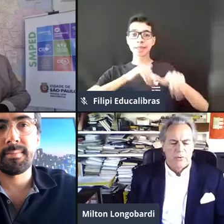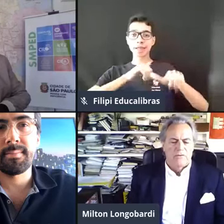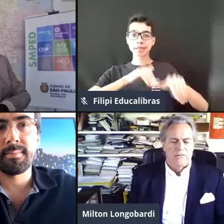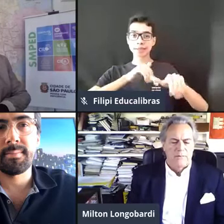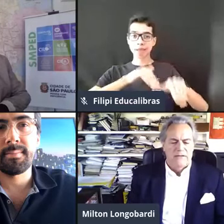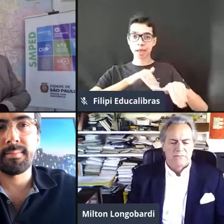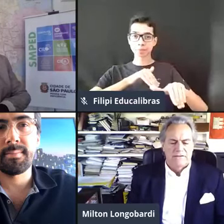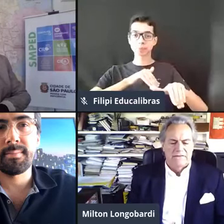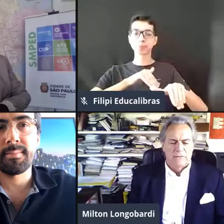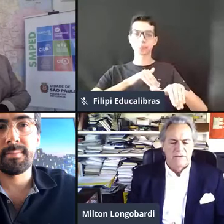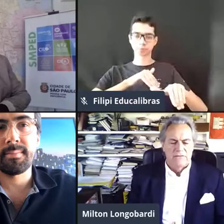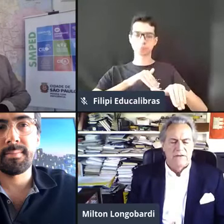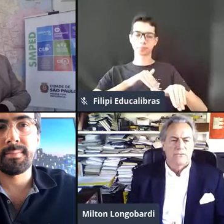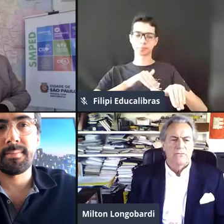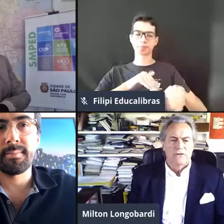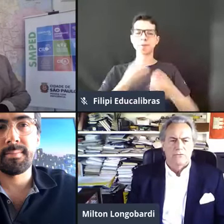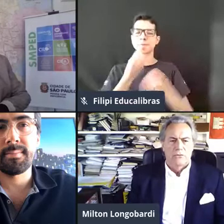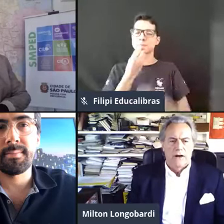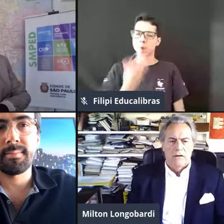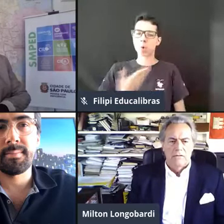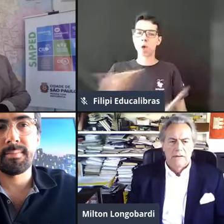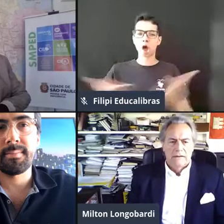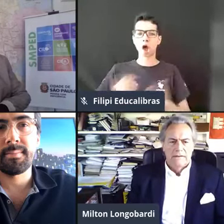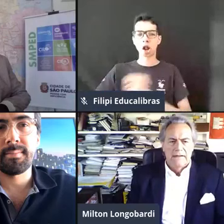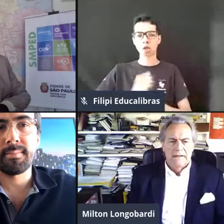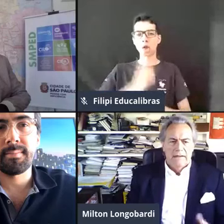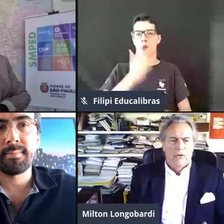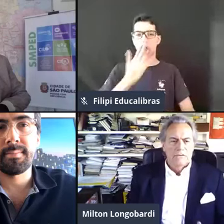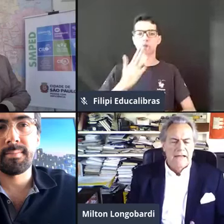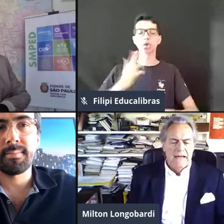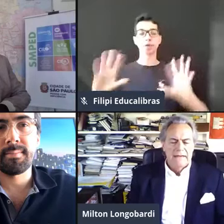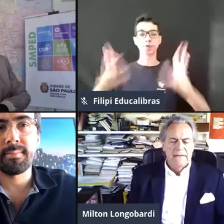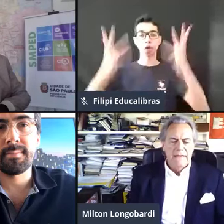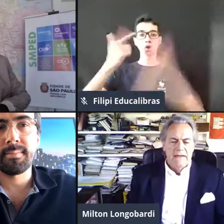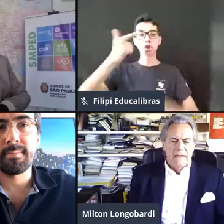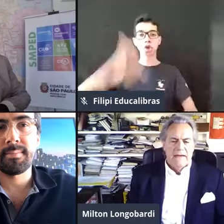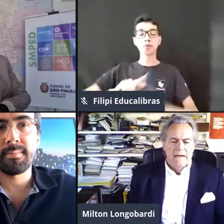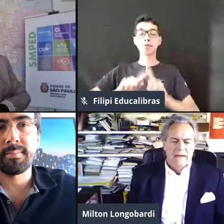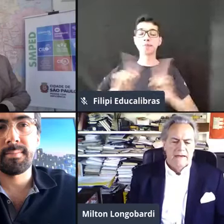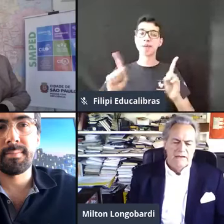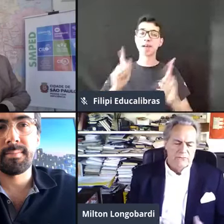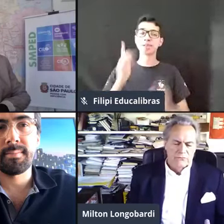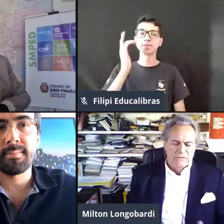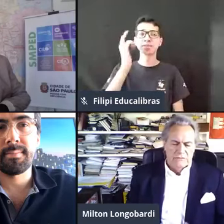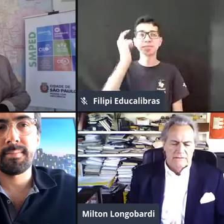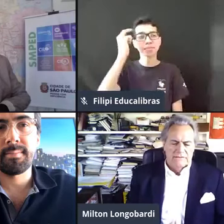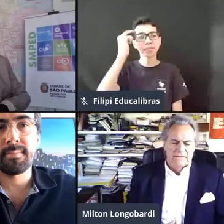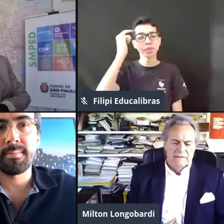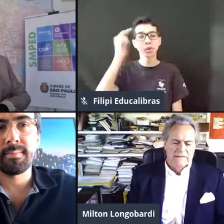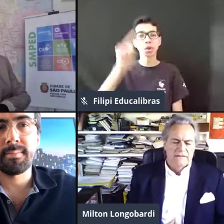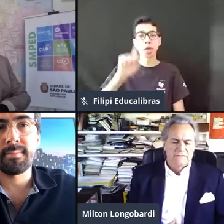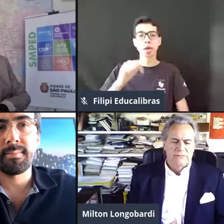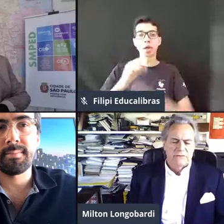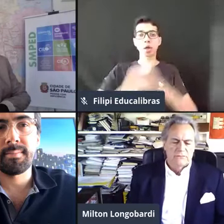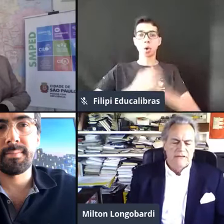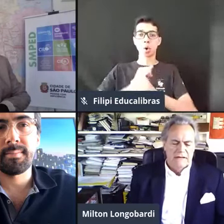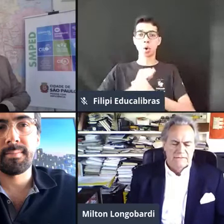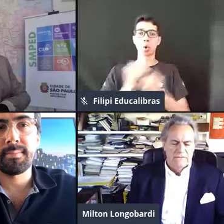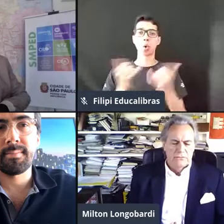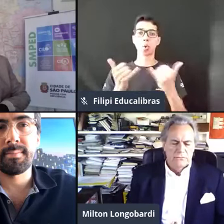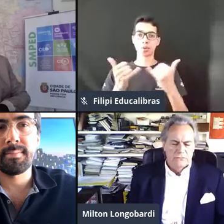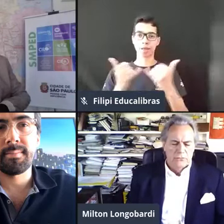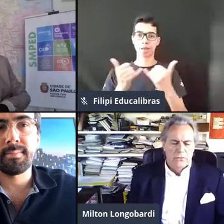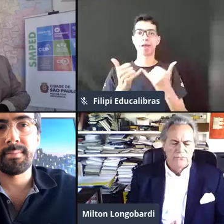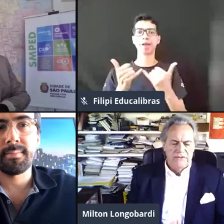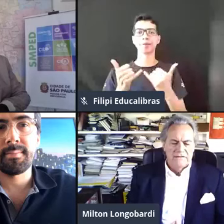mas provavelmente vai ser um evento virtual, né, online, em função das